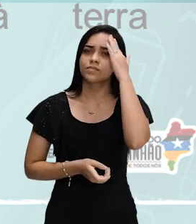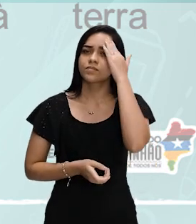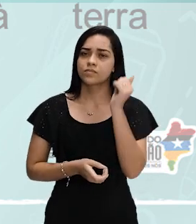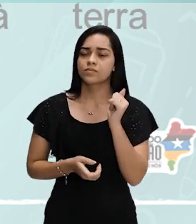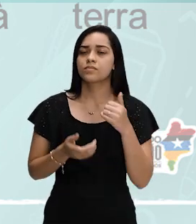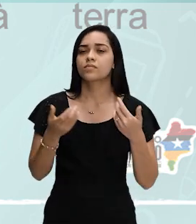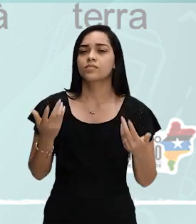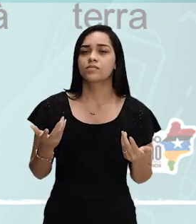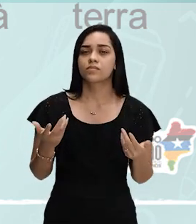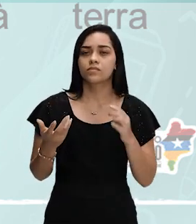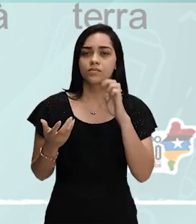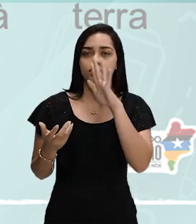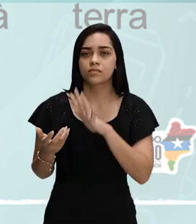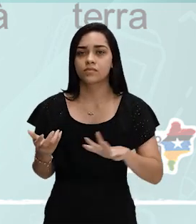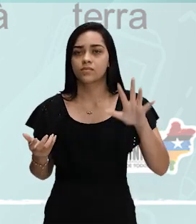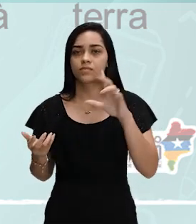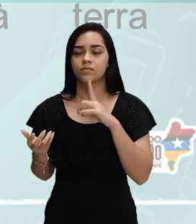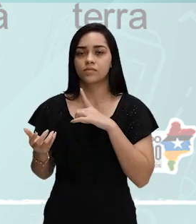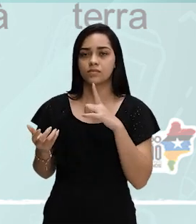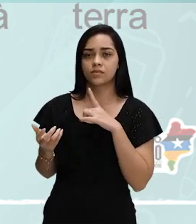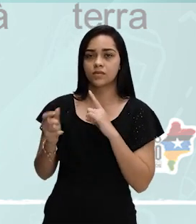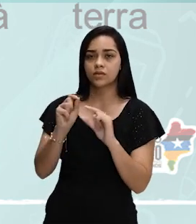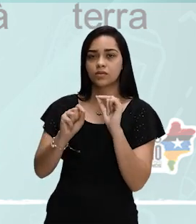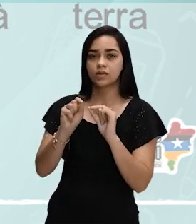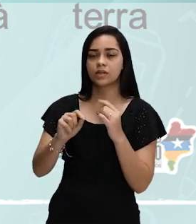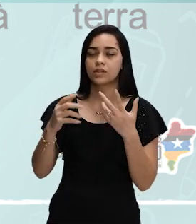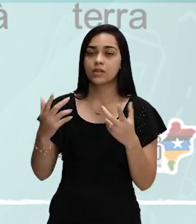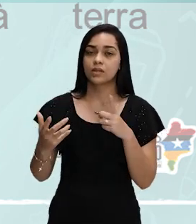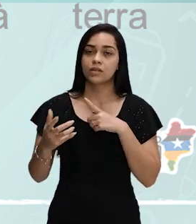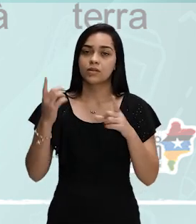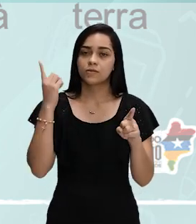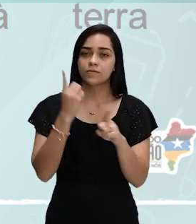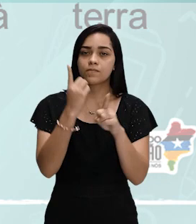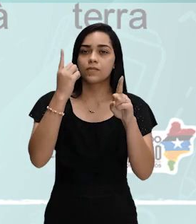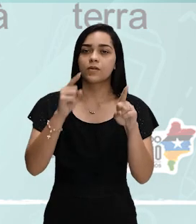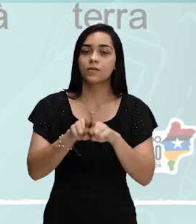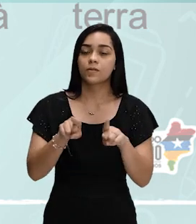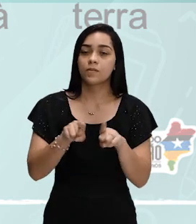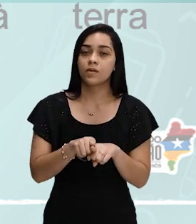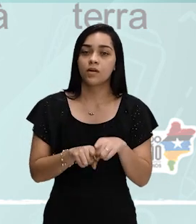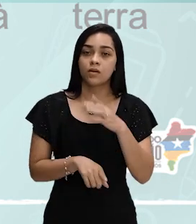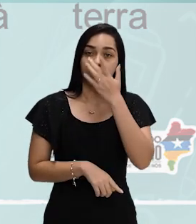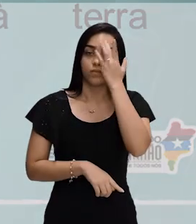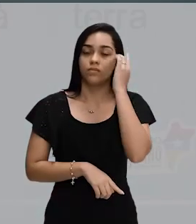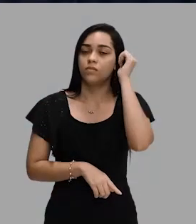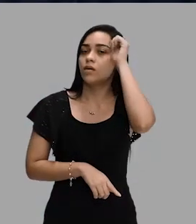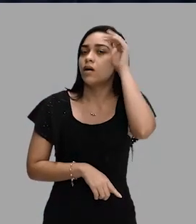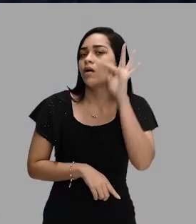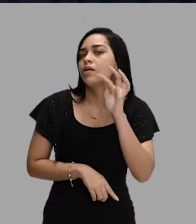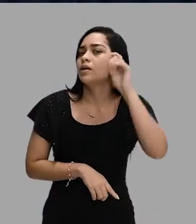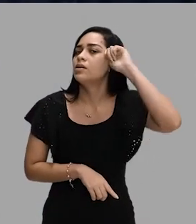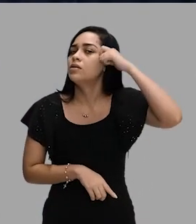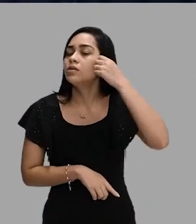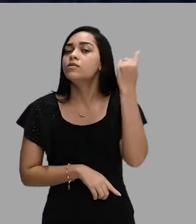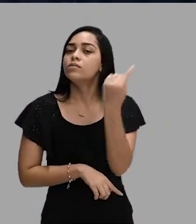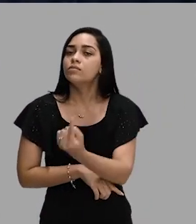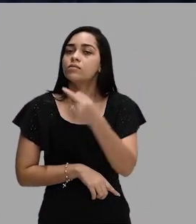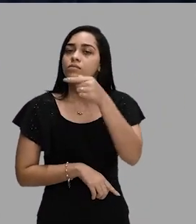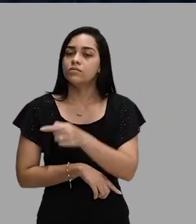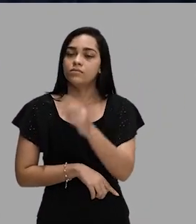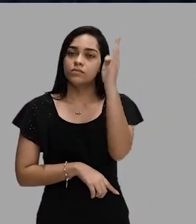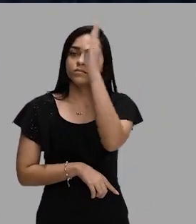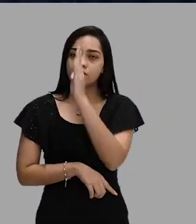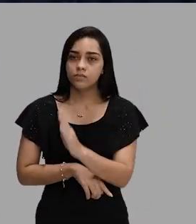né, que nessa época de descoberta, o africano, né, o negro, veio para o